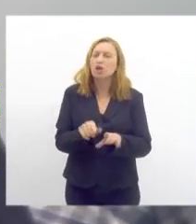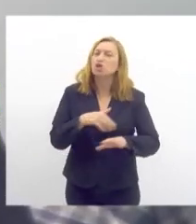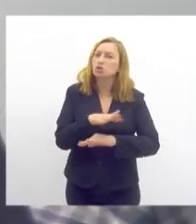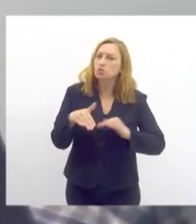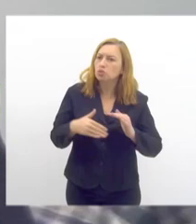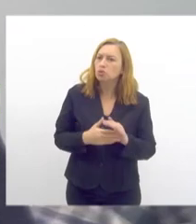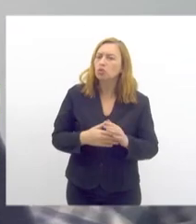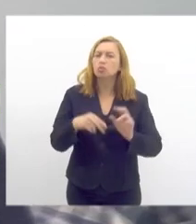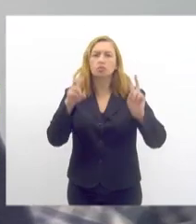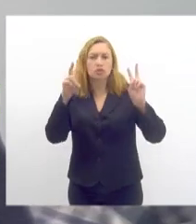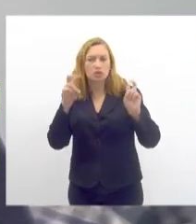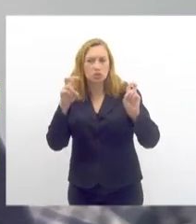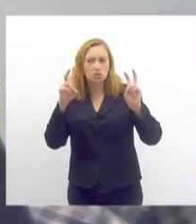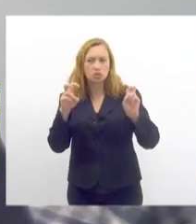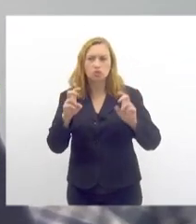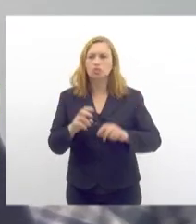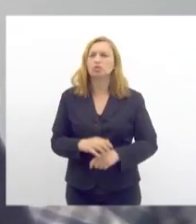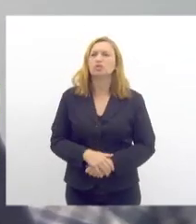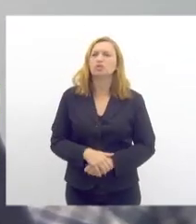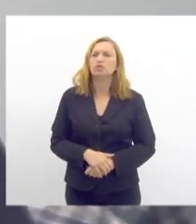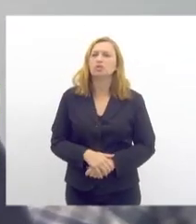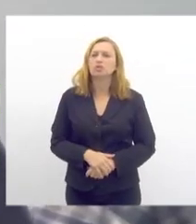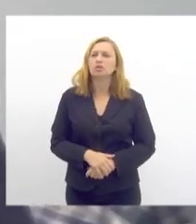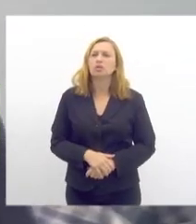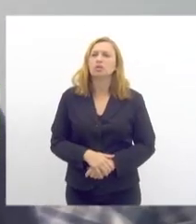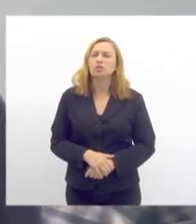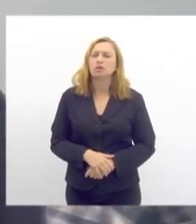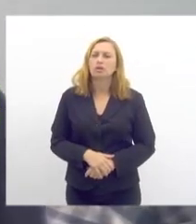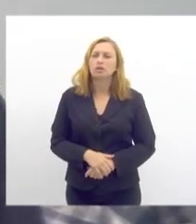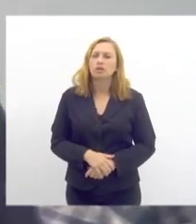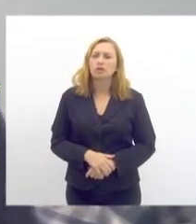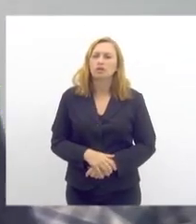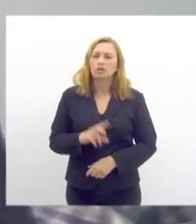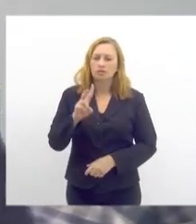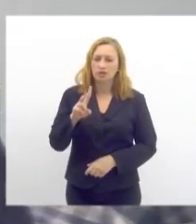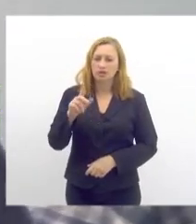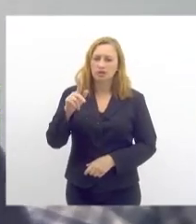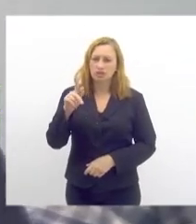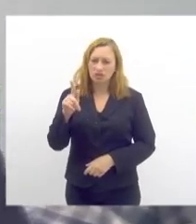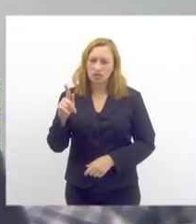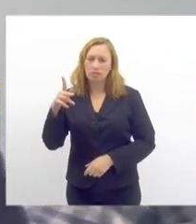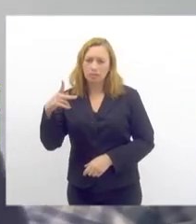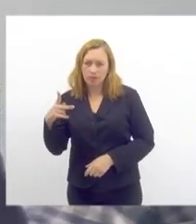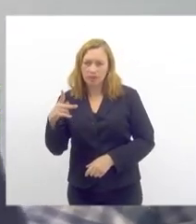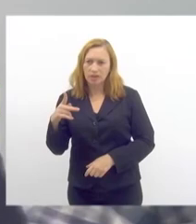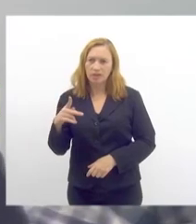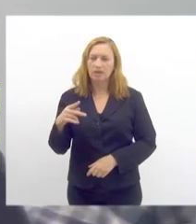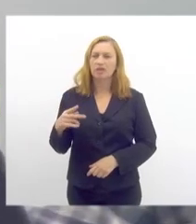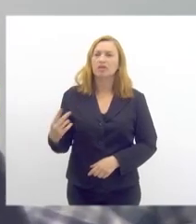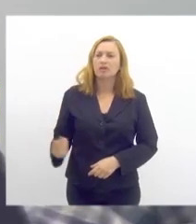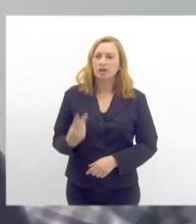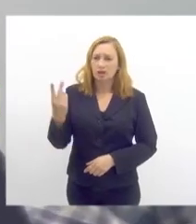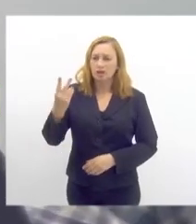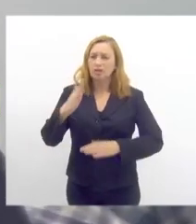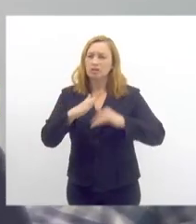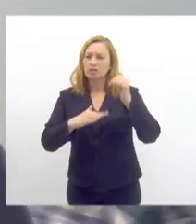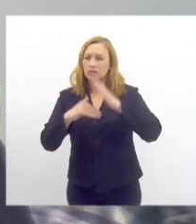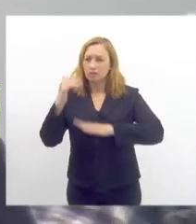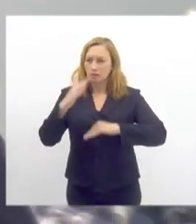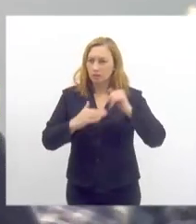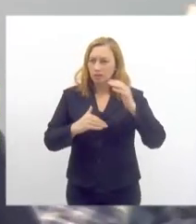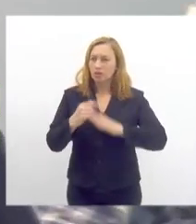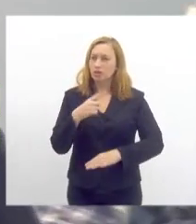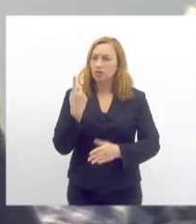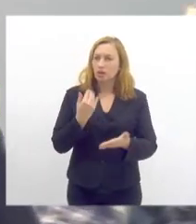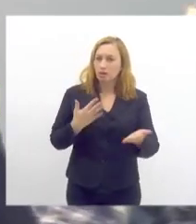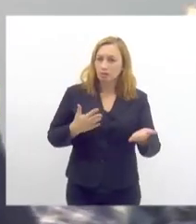pontos que eram, inclusive, por exemplo, a GVP, a gratificação de valorização profissional, que a gente